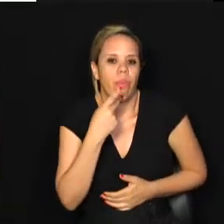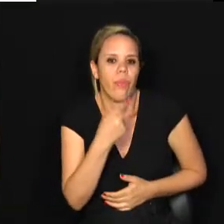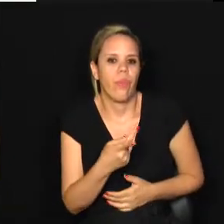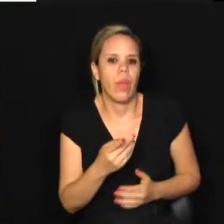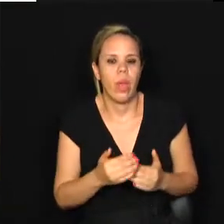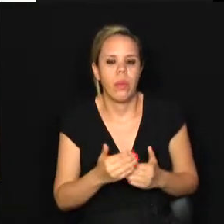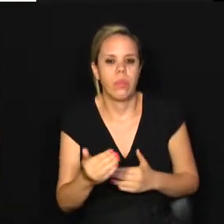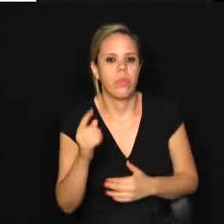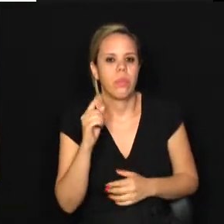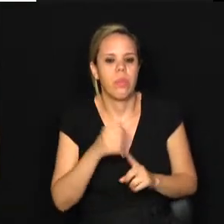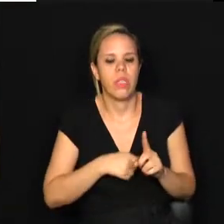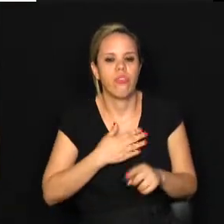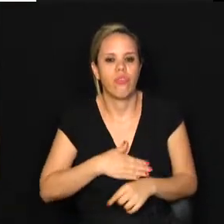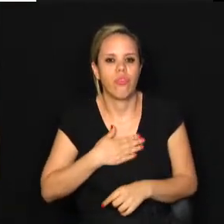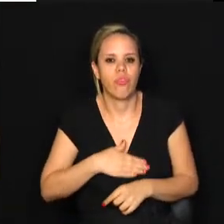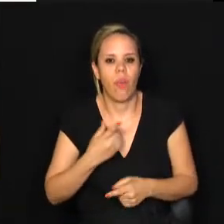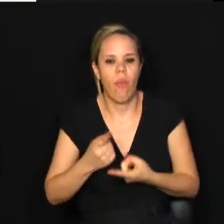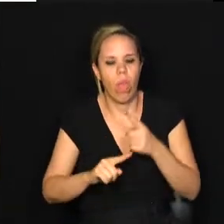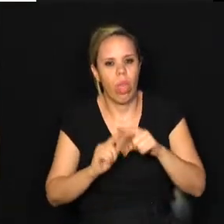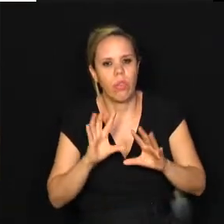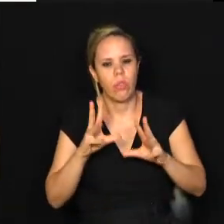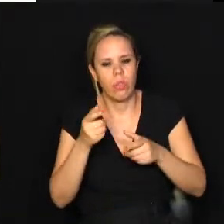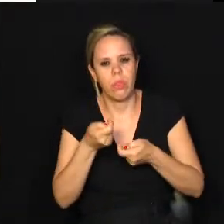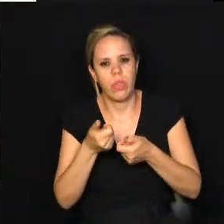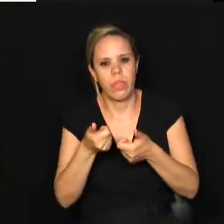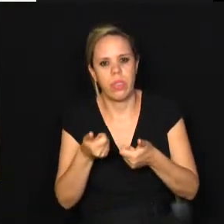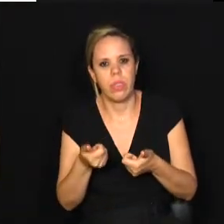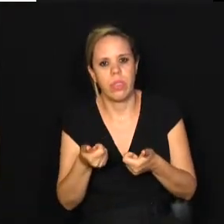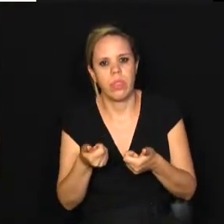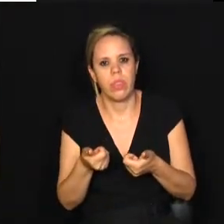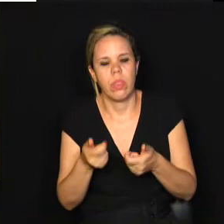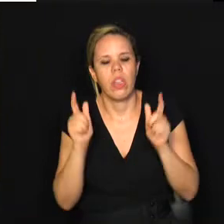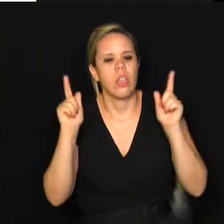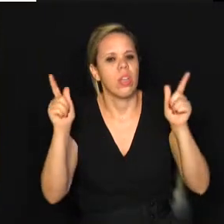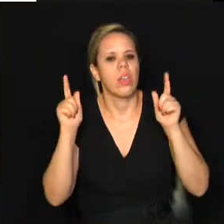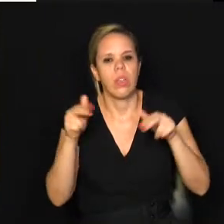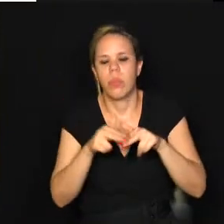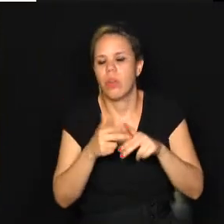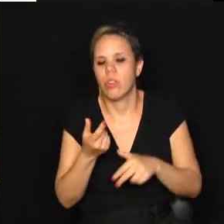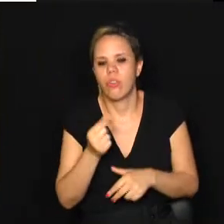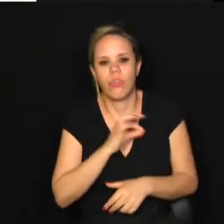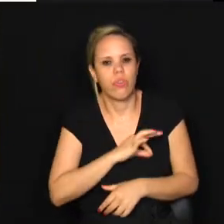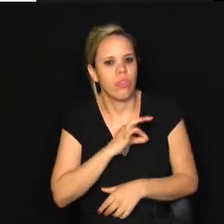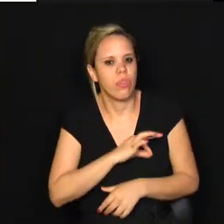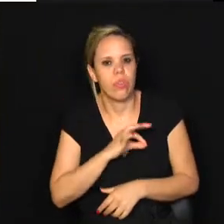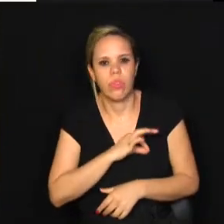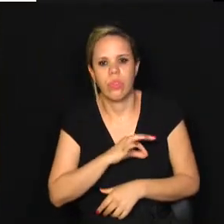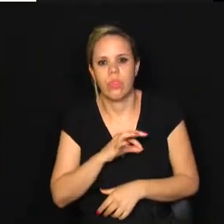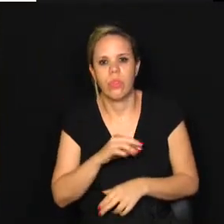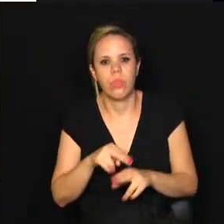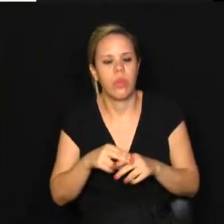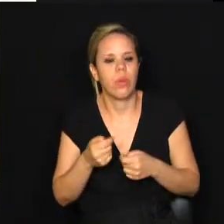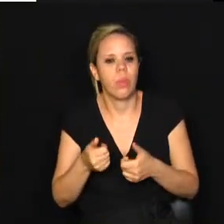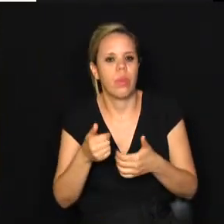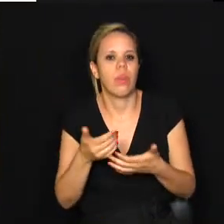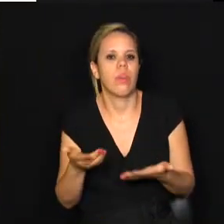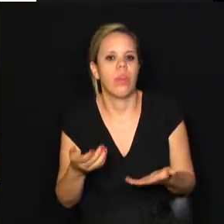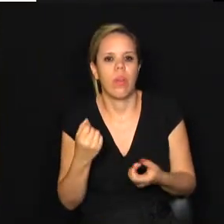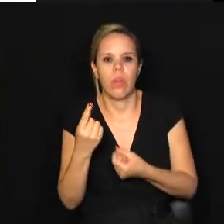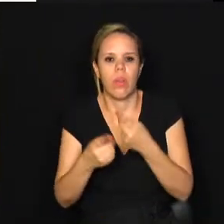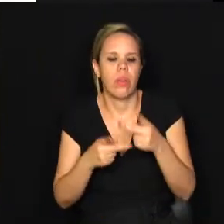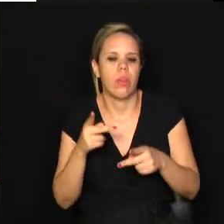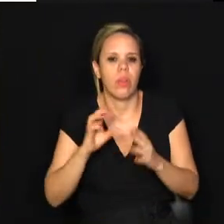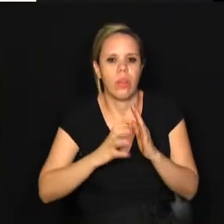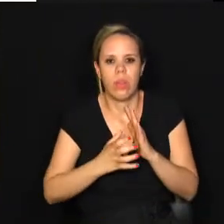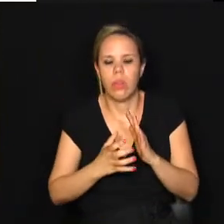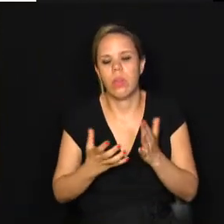partir de 1 de agosto, ela cortou todos esses benefícios. Então, a nossa greve não é por reajuste salarial, não é por privilégios, como dizem alguns